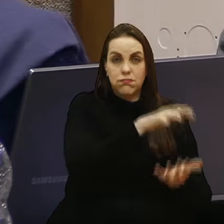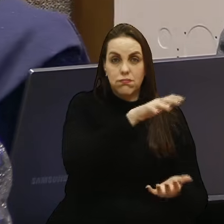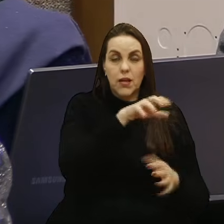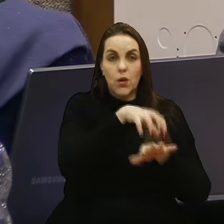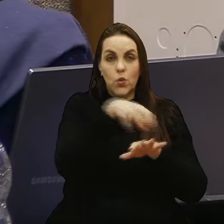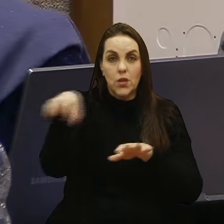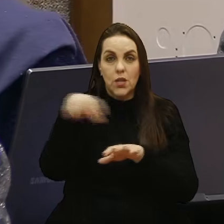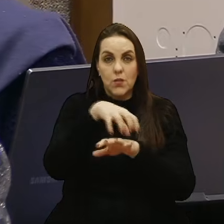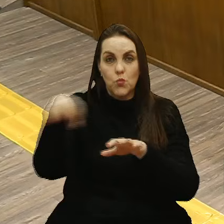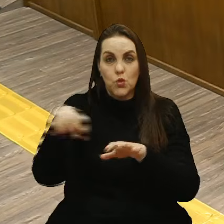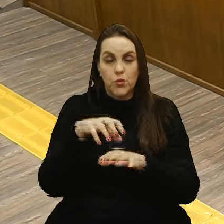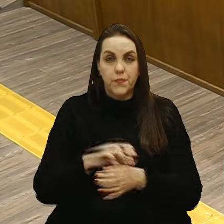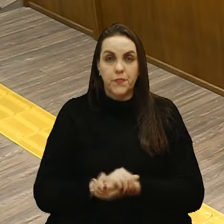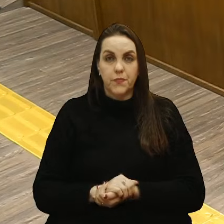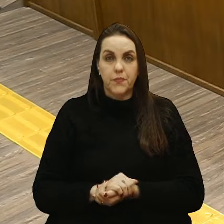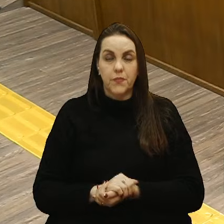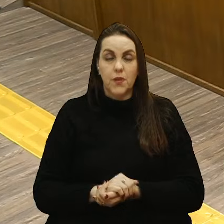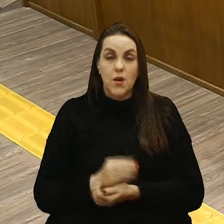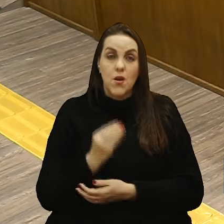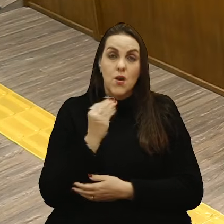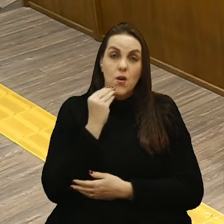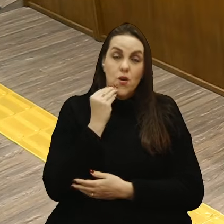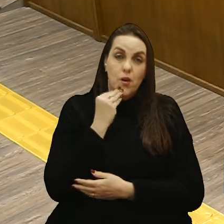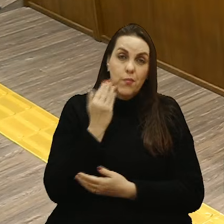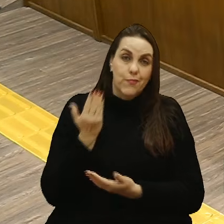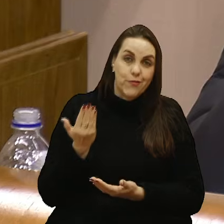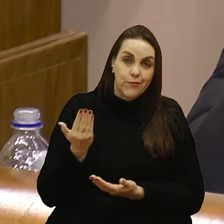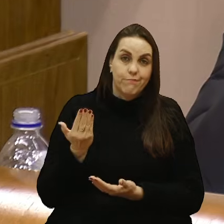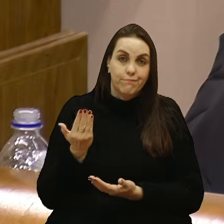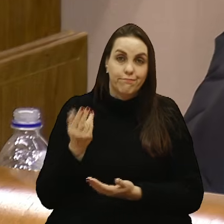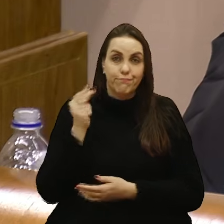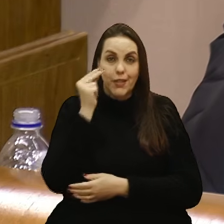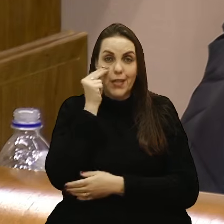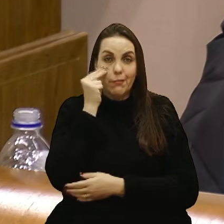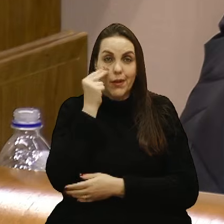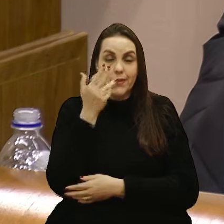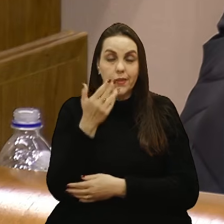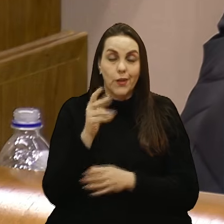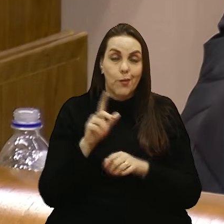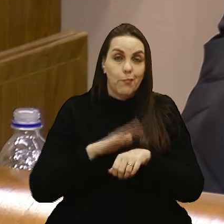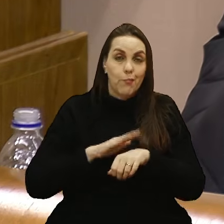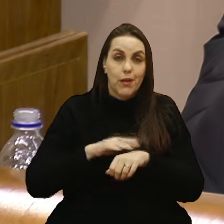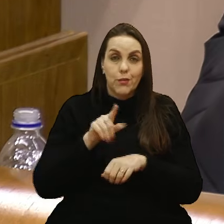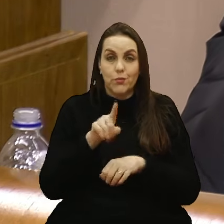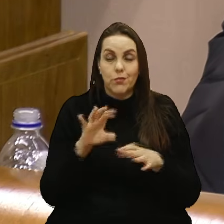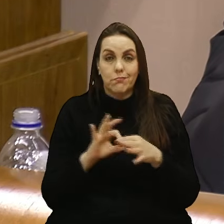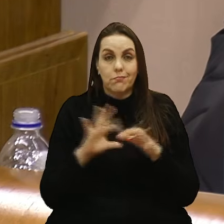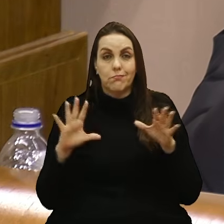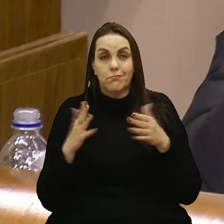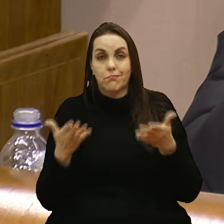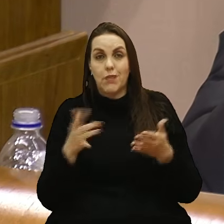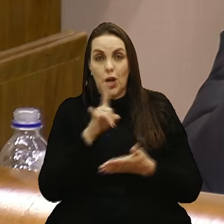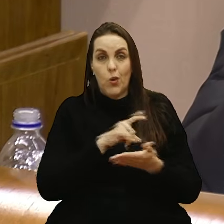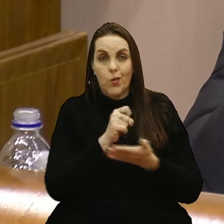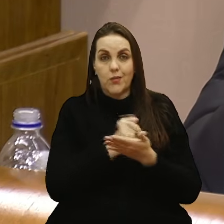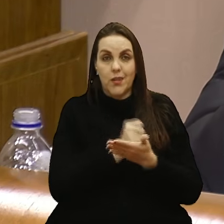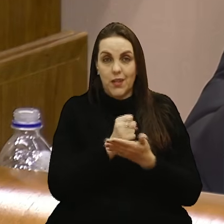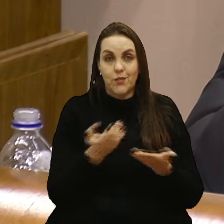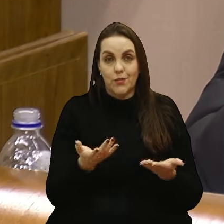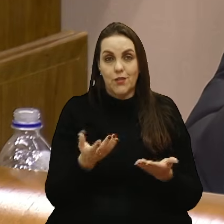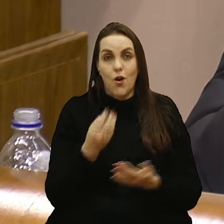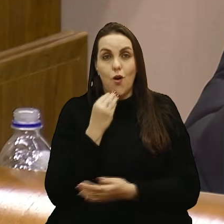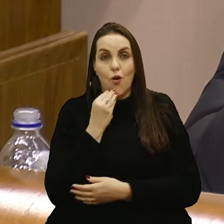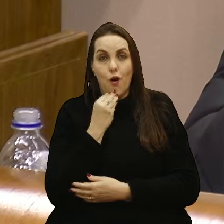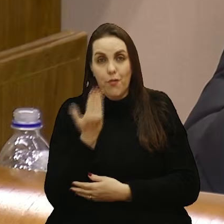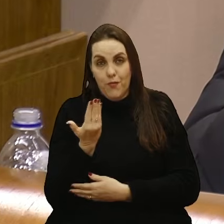Bom, logicamente, Libardi, que no momento em que você abrir mão de contrato, logicamente que